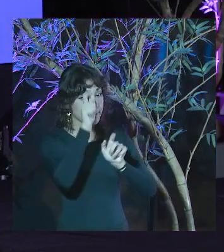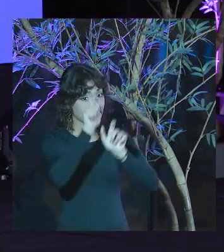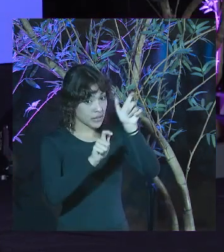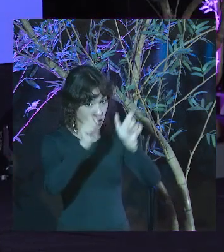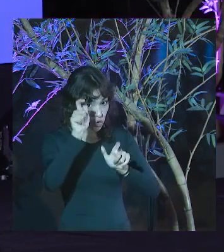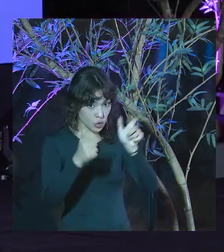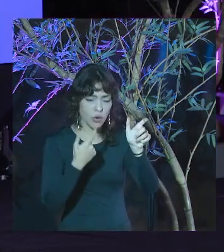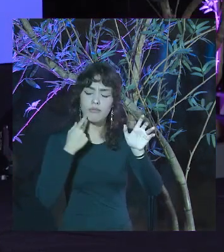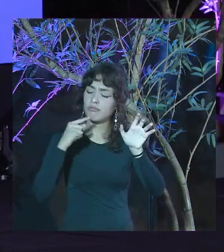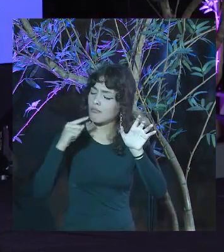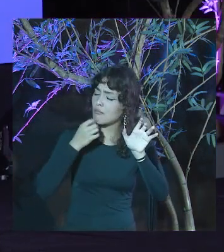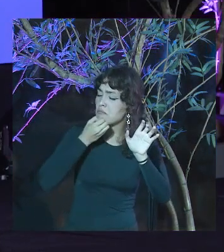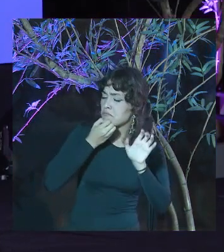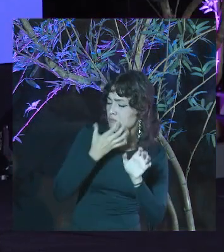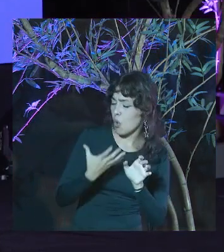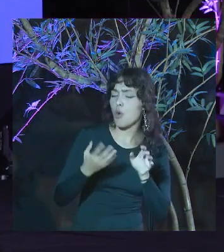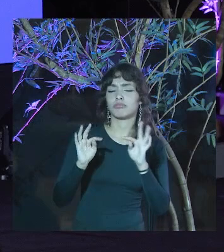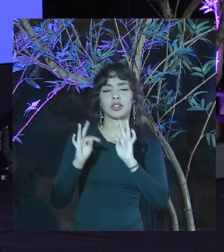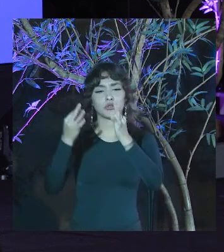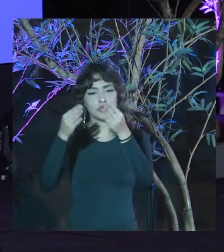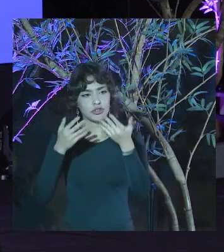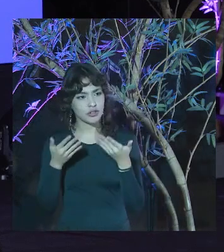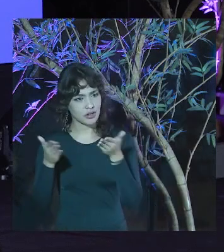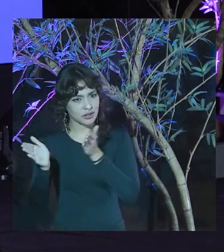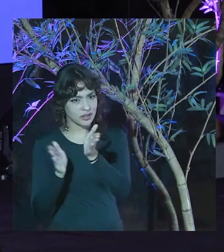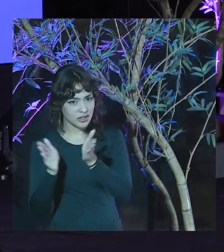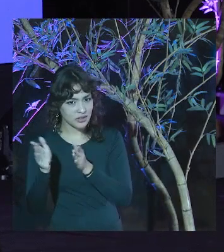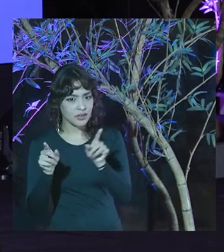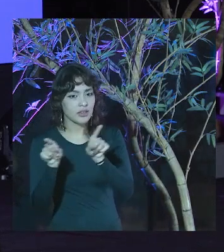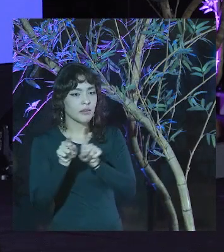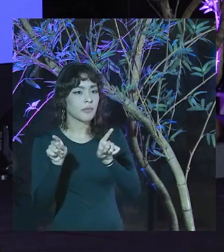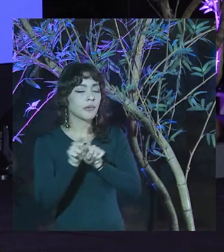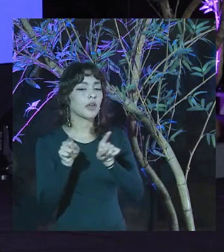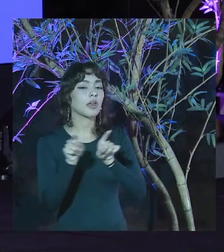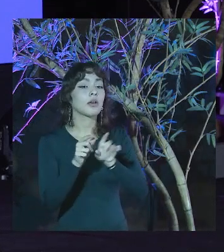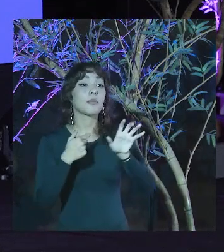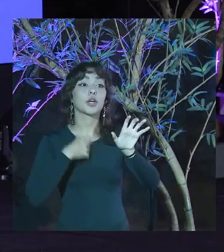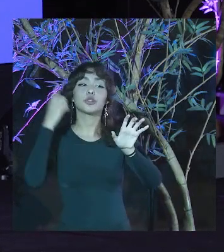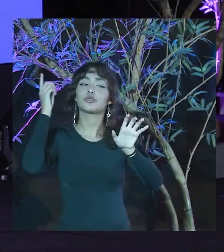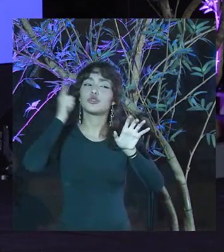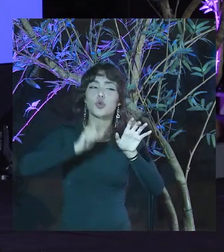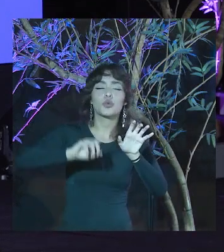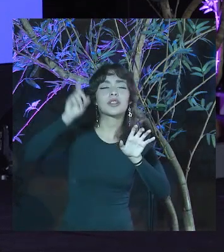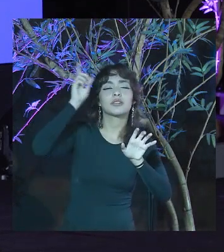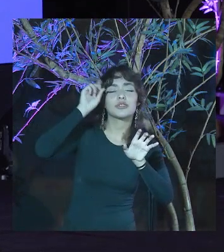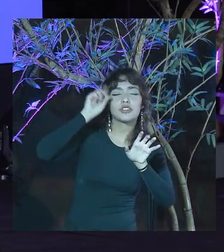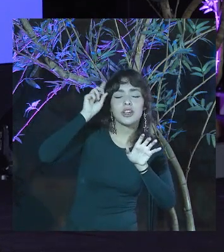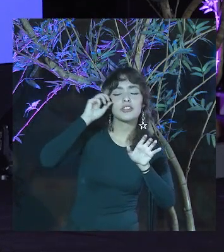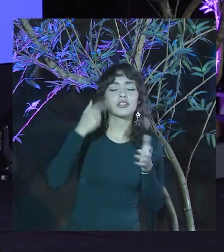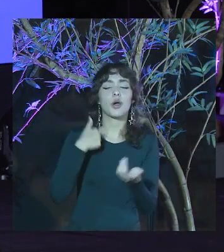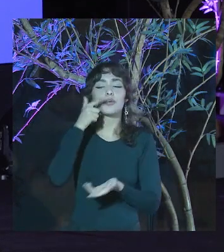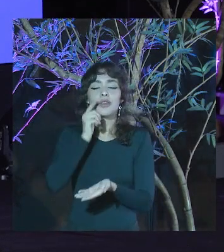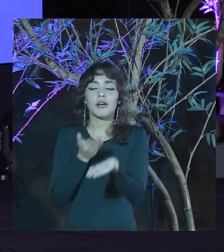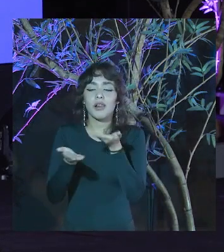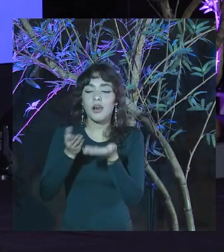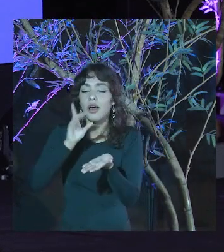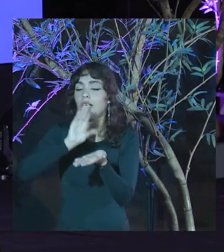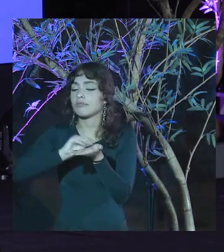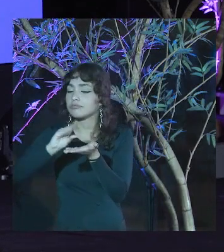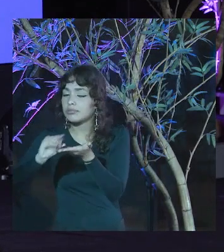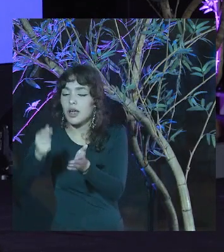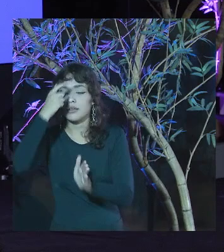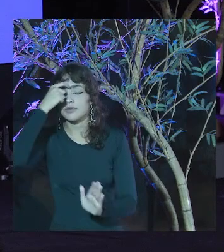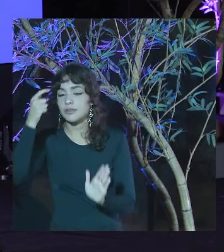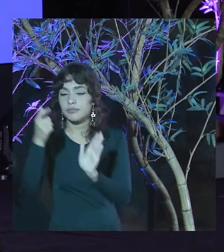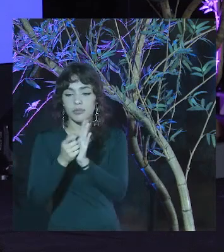perguntas, saem tecnologias acessíveis, para que a gente lide no dia a dia com algoritmos, inteligência artificial,